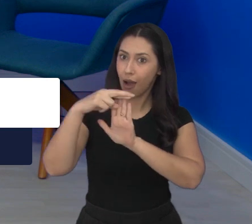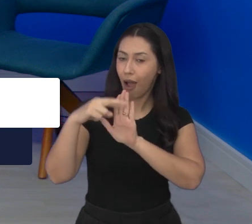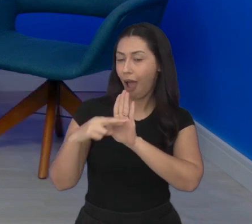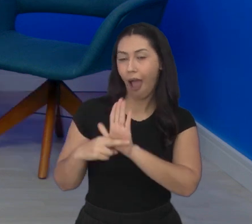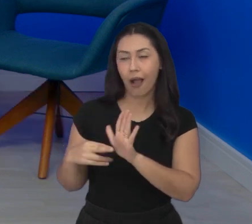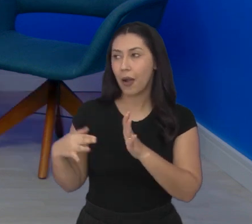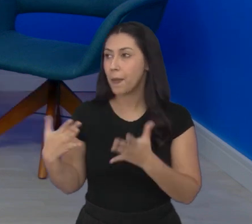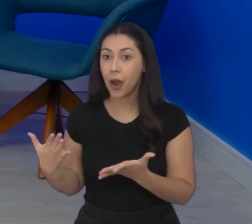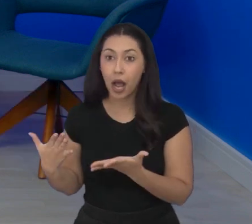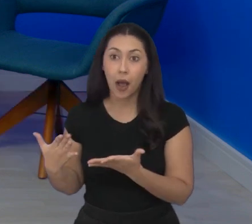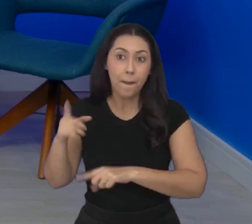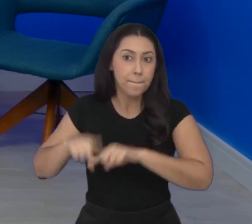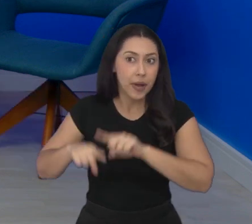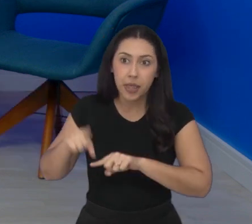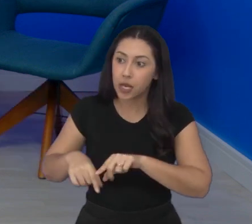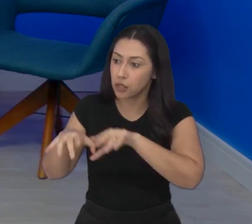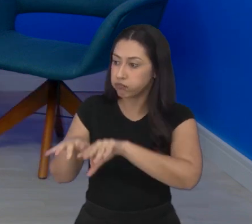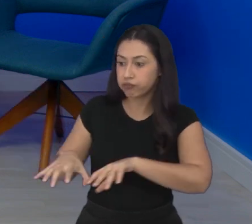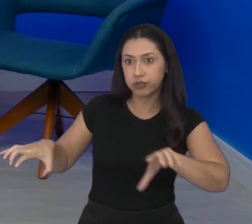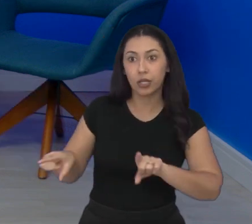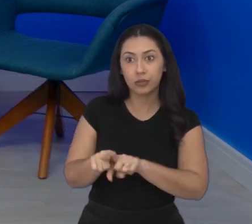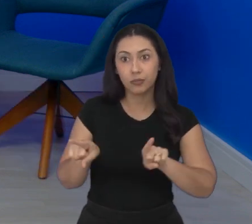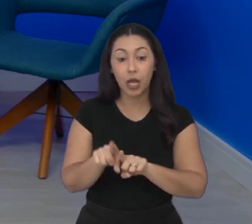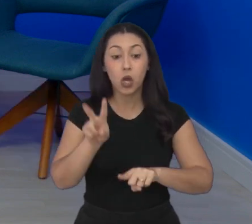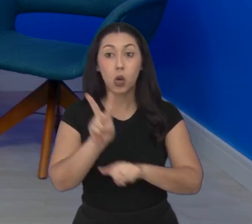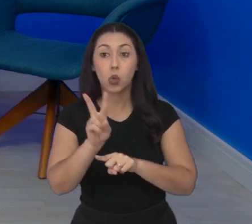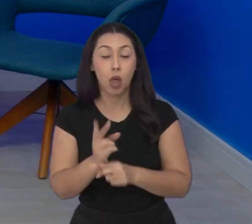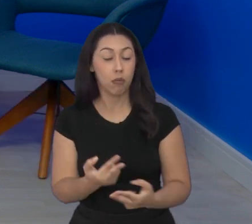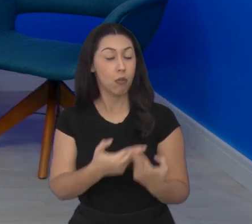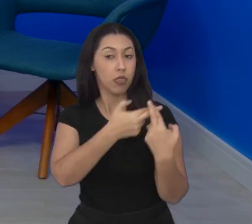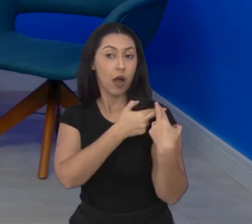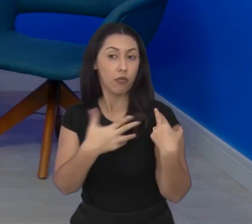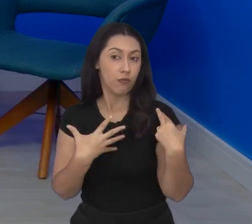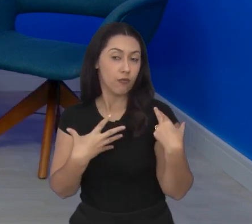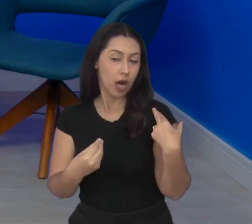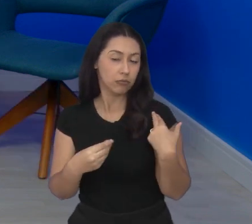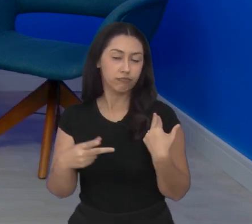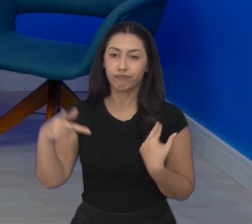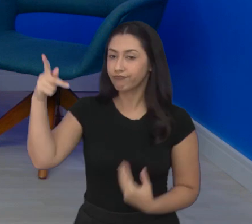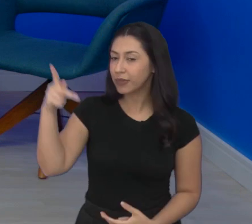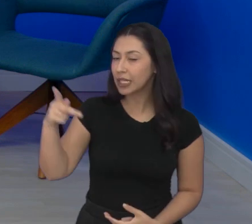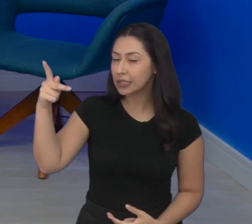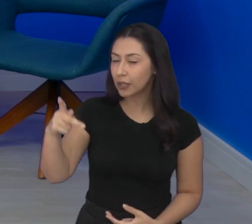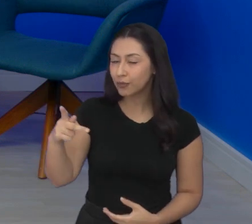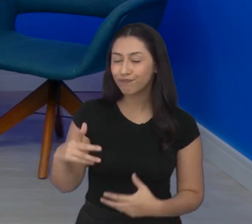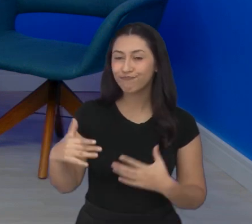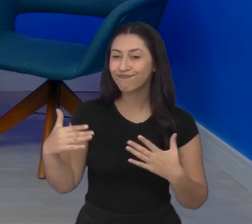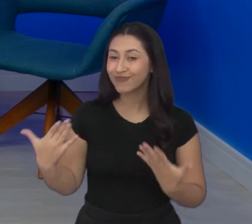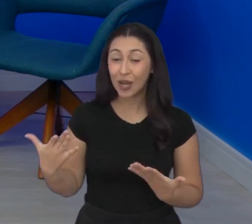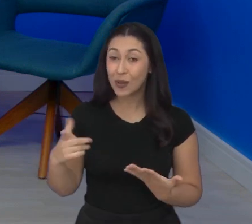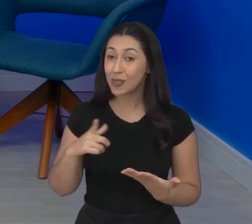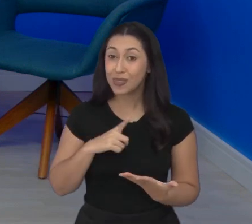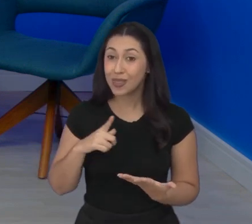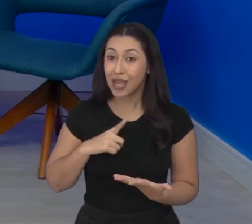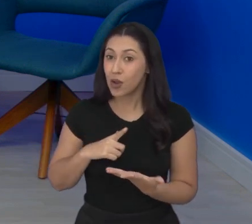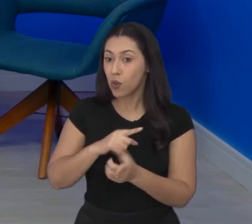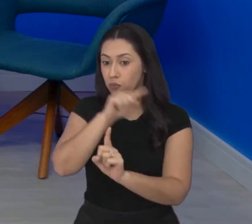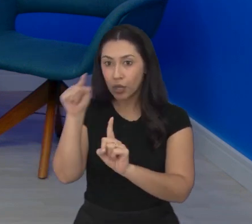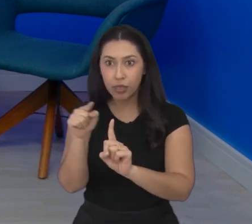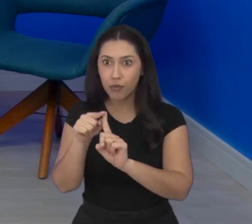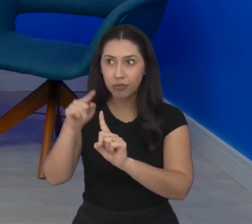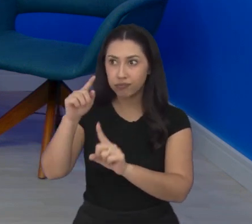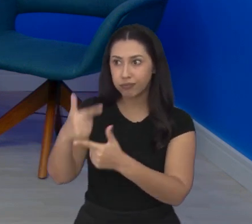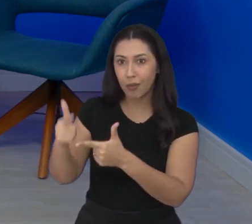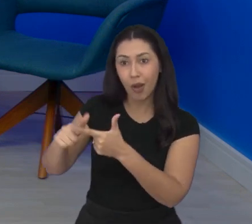para questões como partilha de bens, guarda dos filhos e pensão alimentícia. Em resumo, ele é o ponto de partida para a resolução de